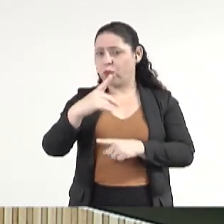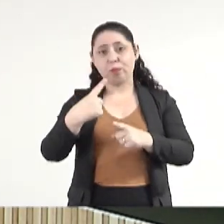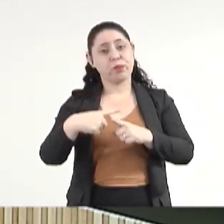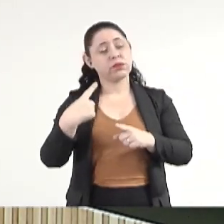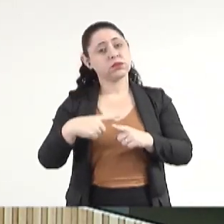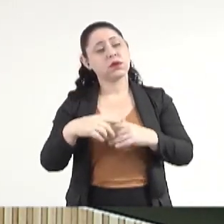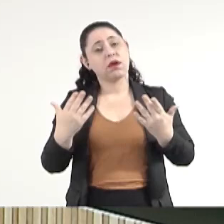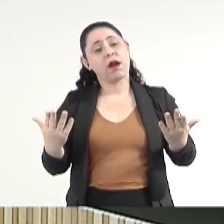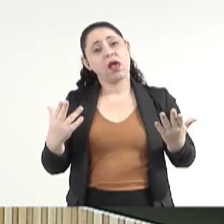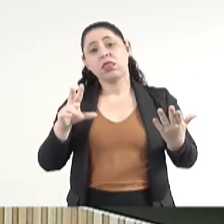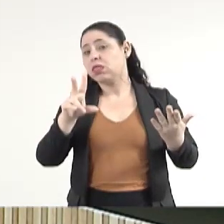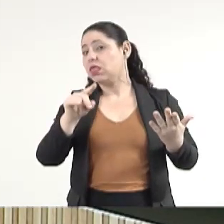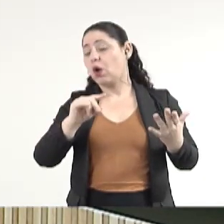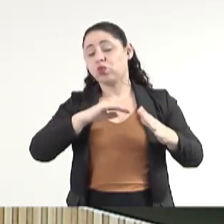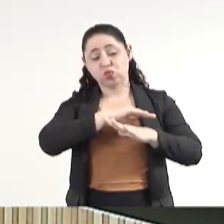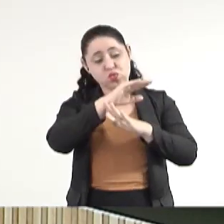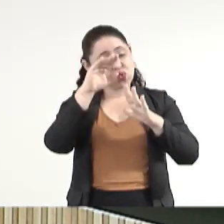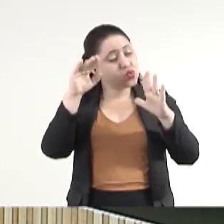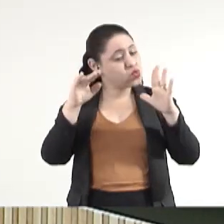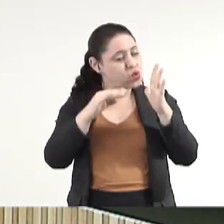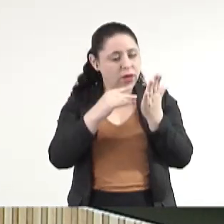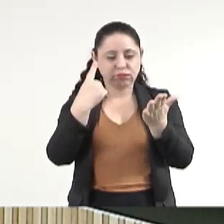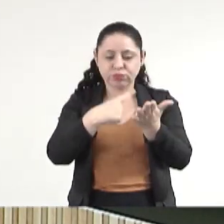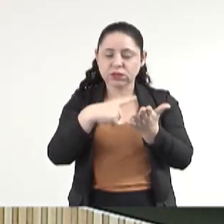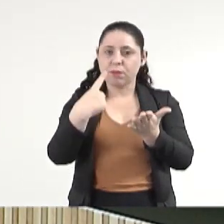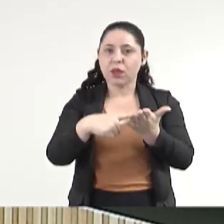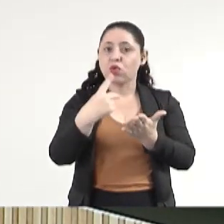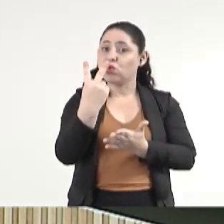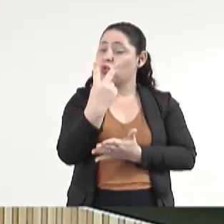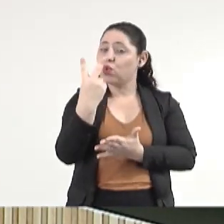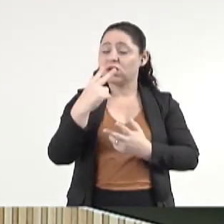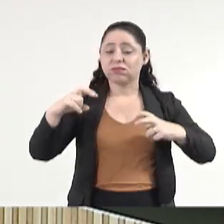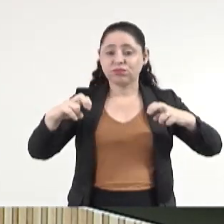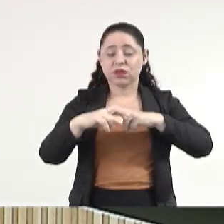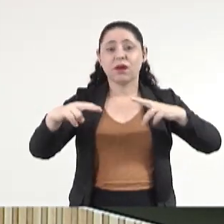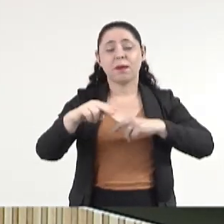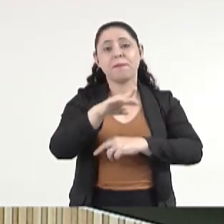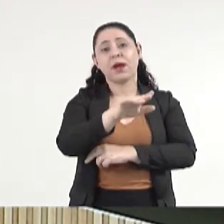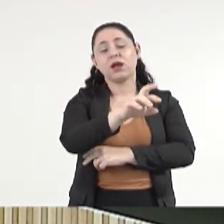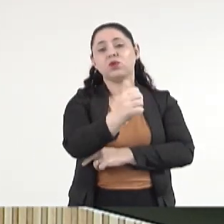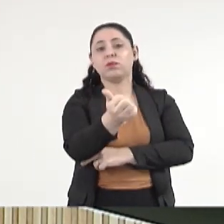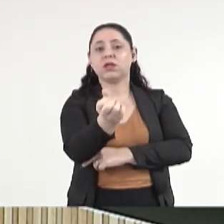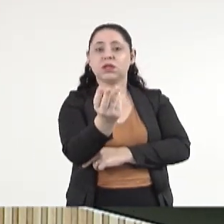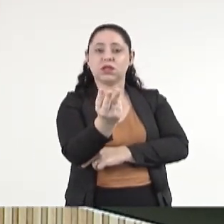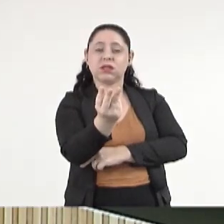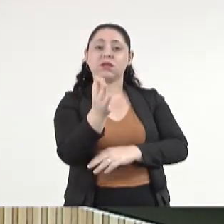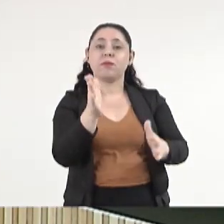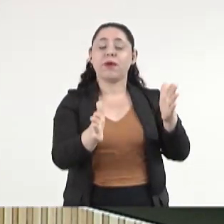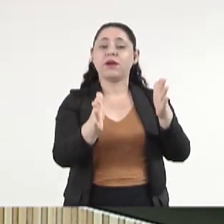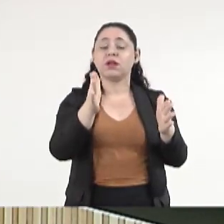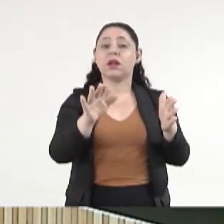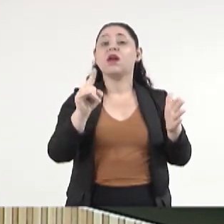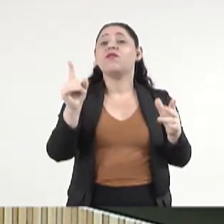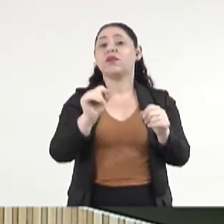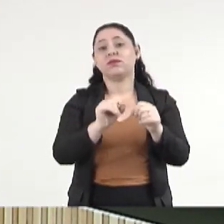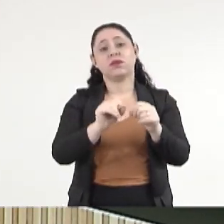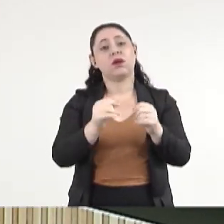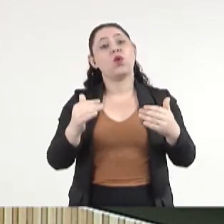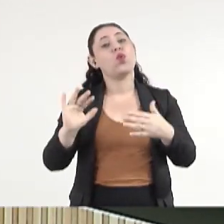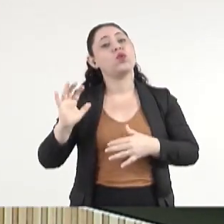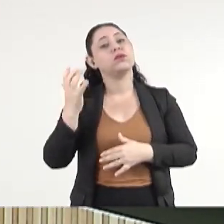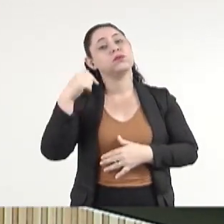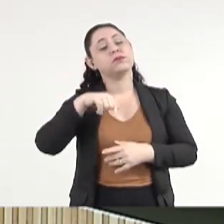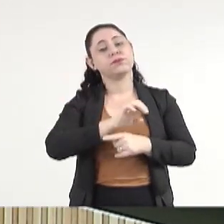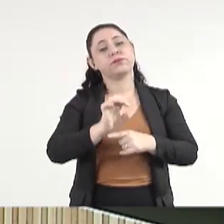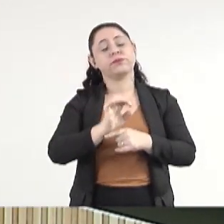em razão pela não duplicação total da BR-163 no trecho pelo qual ela passa